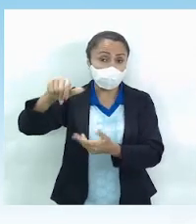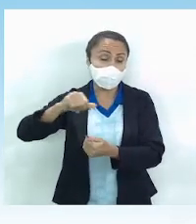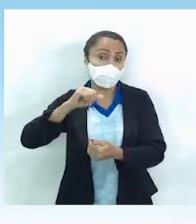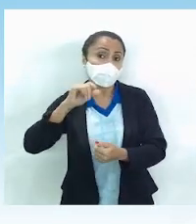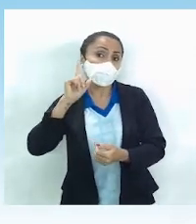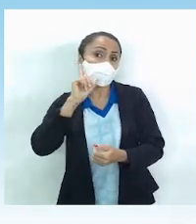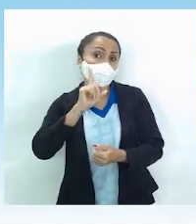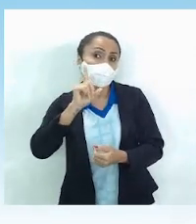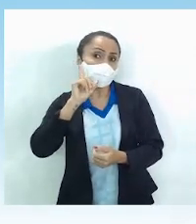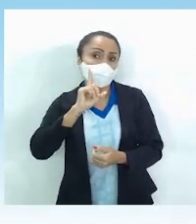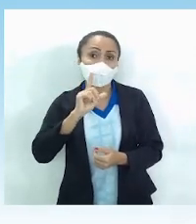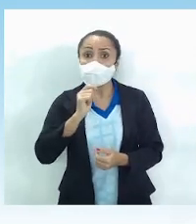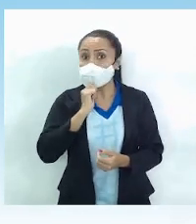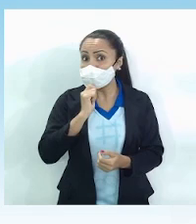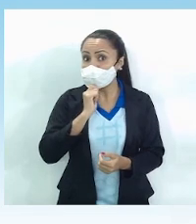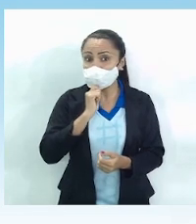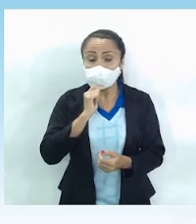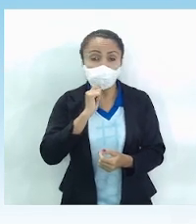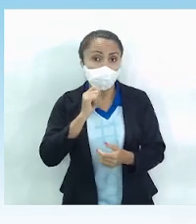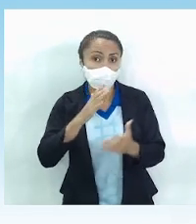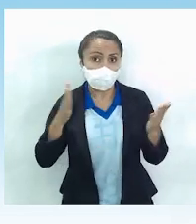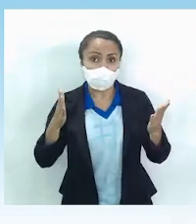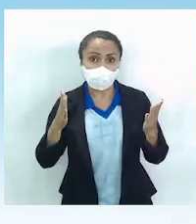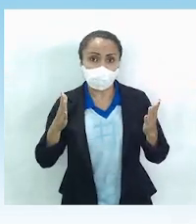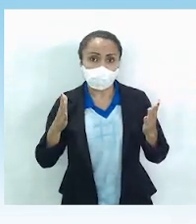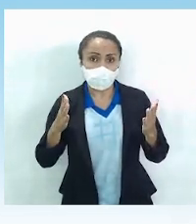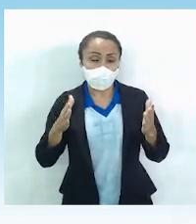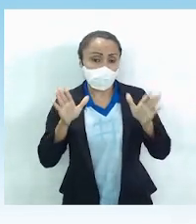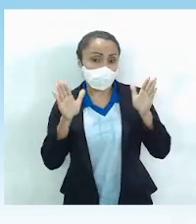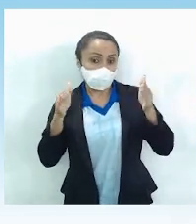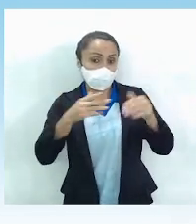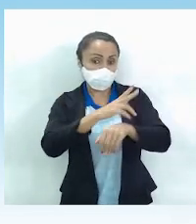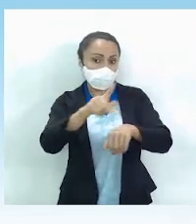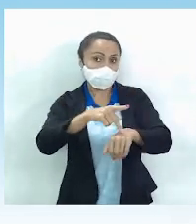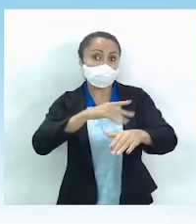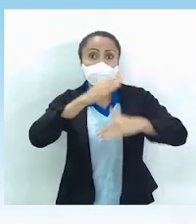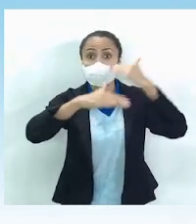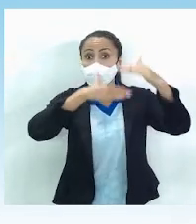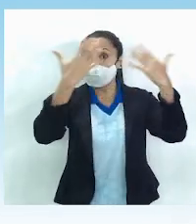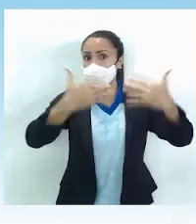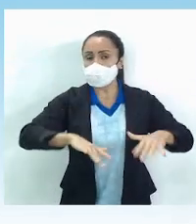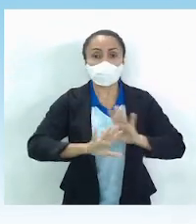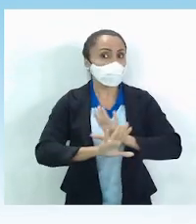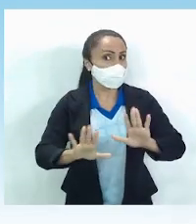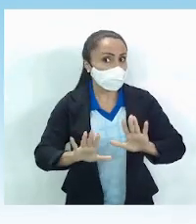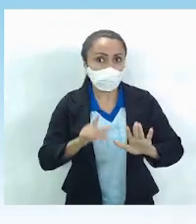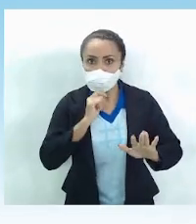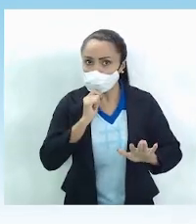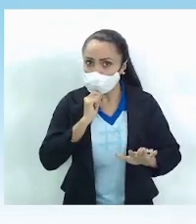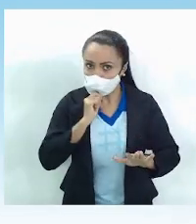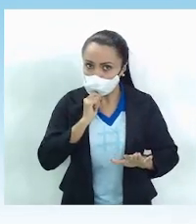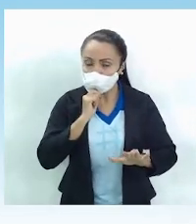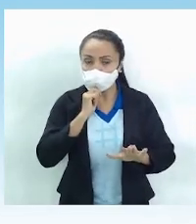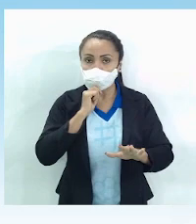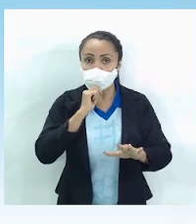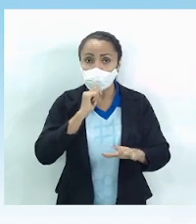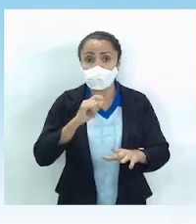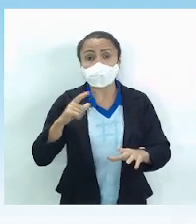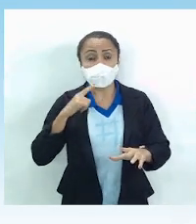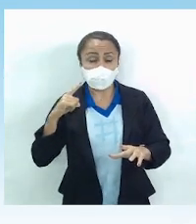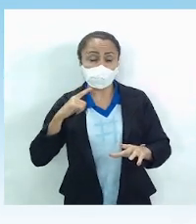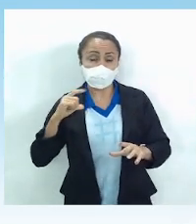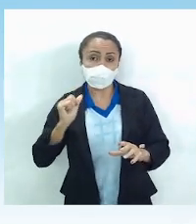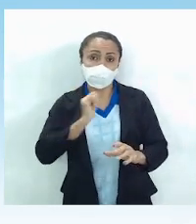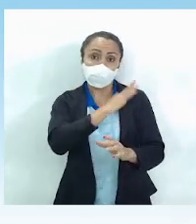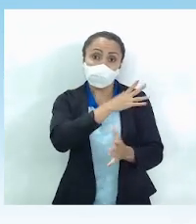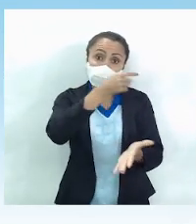ela não é ainda considerada um país rico e desenvolvido. Por quê? Porque ele possui uma ditadura